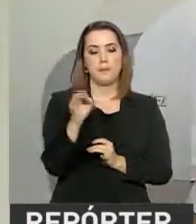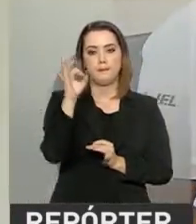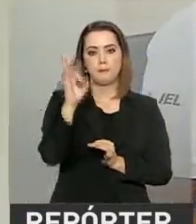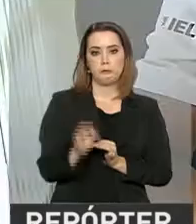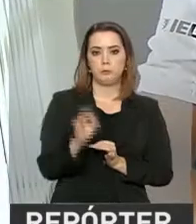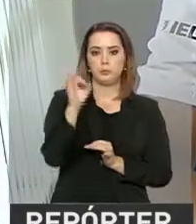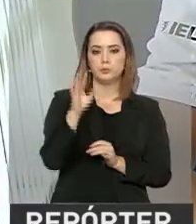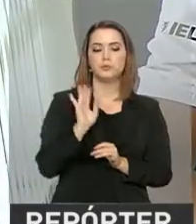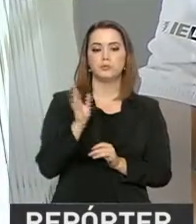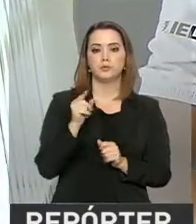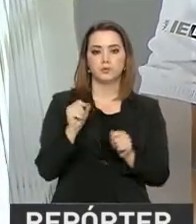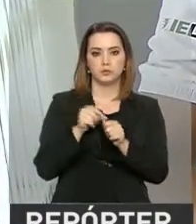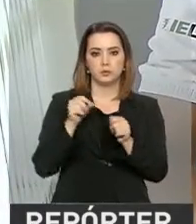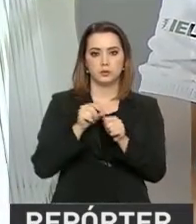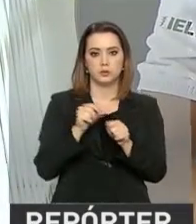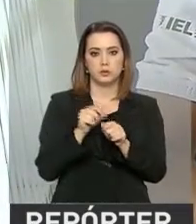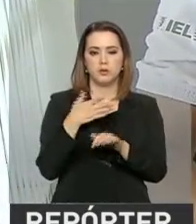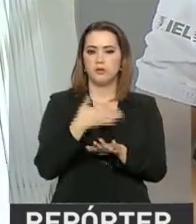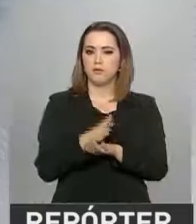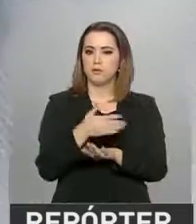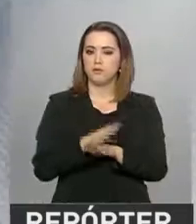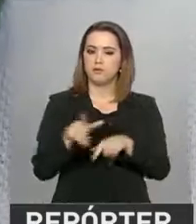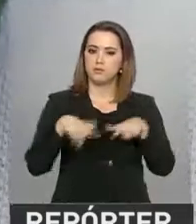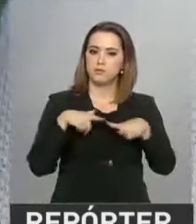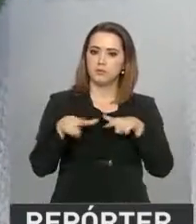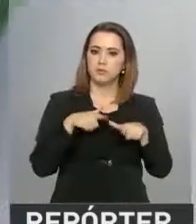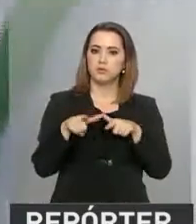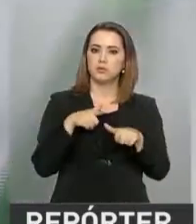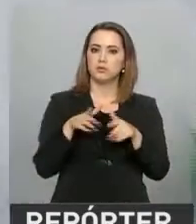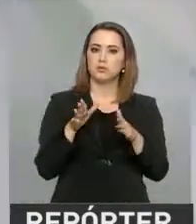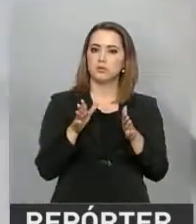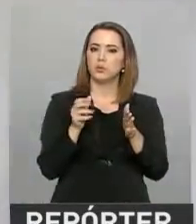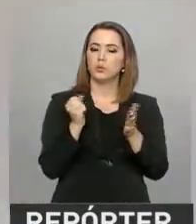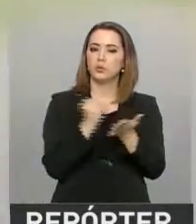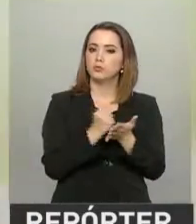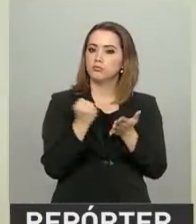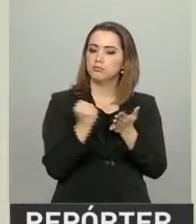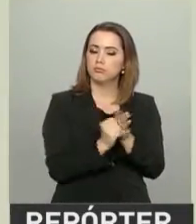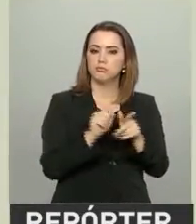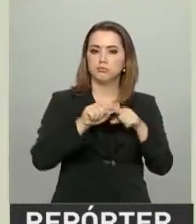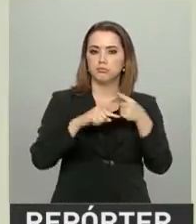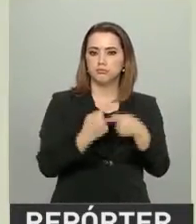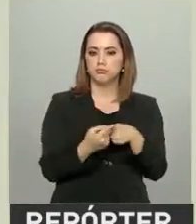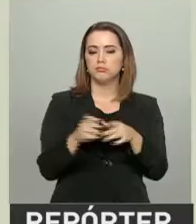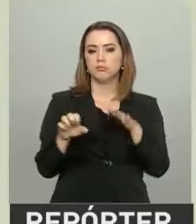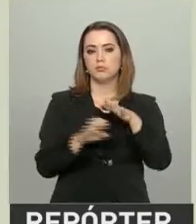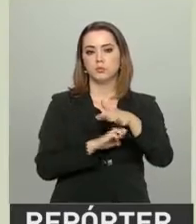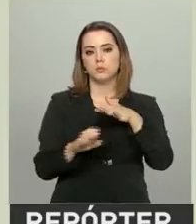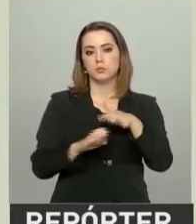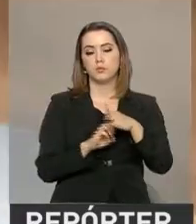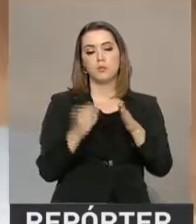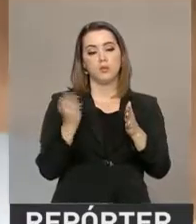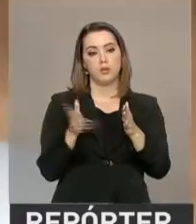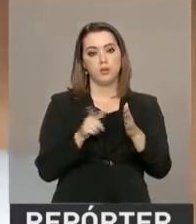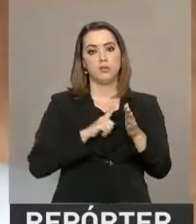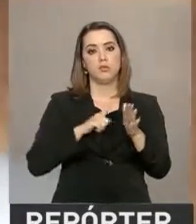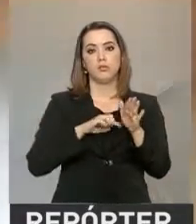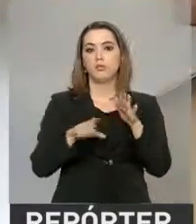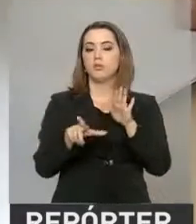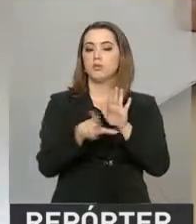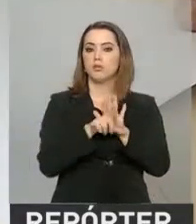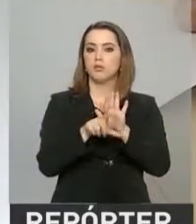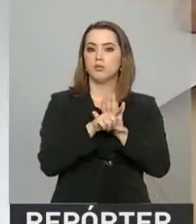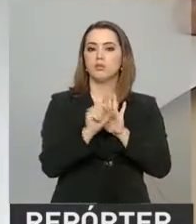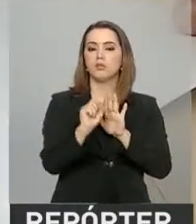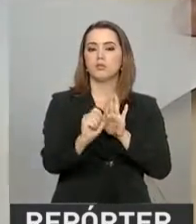do curso são efetivados pelas empresas. Desde 2008, o país tem uma lei específica para regular o estágio. Os estudantes